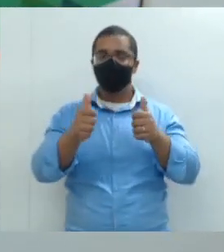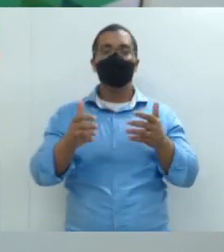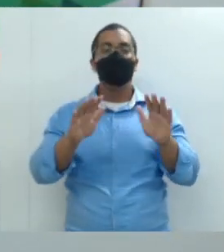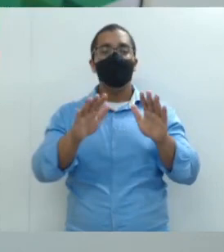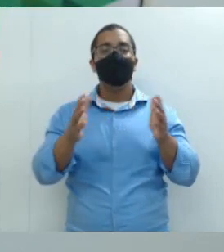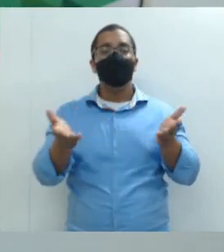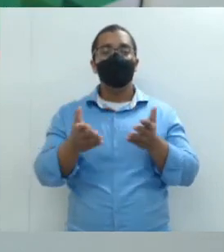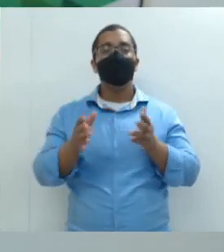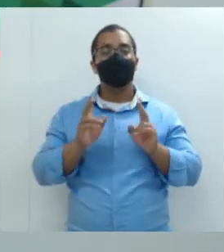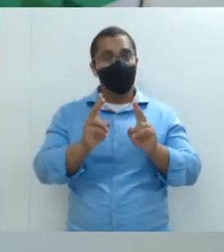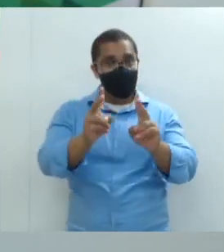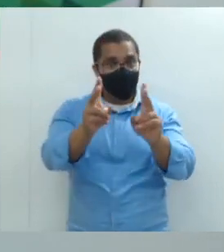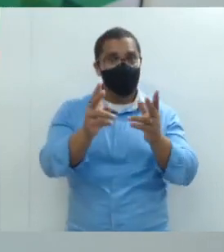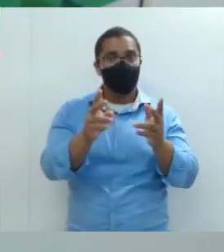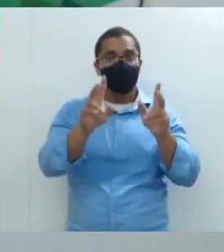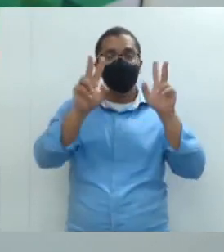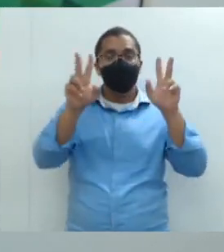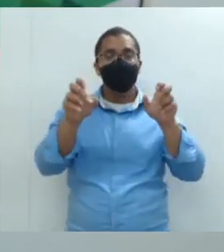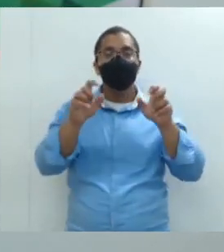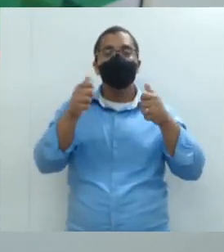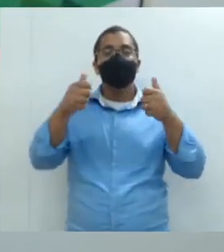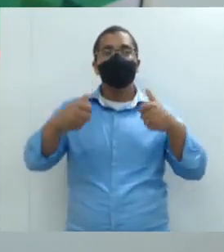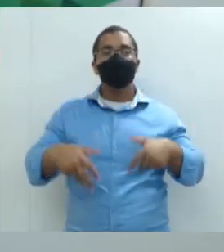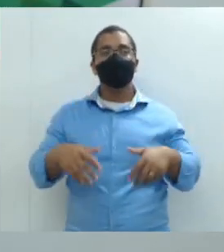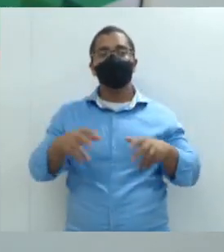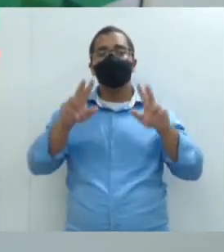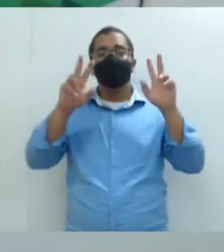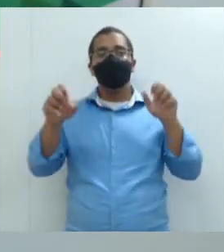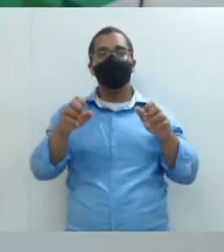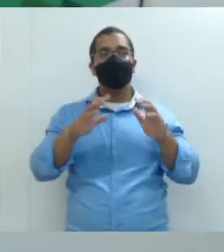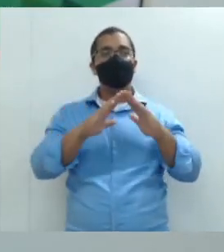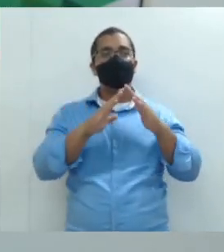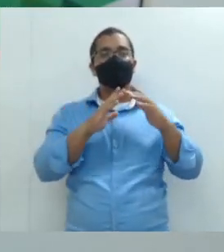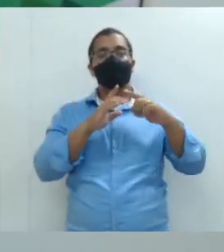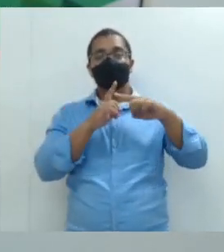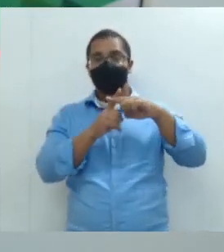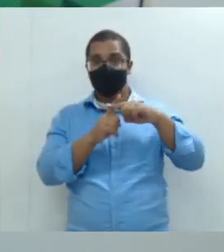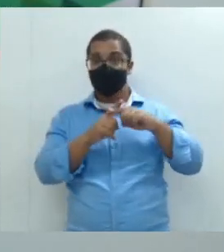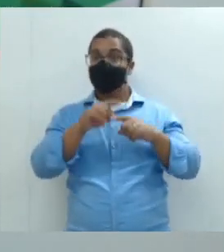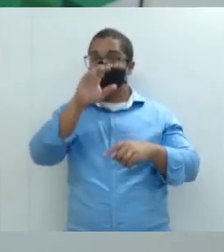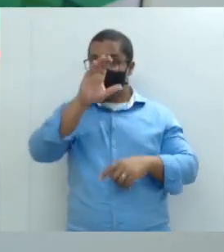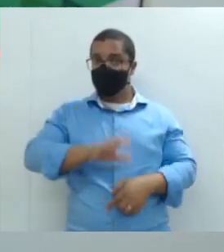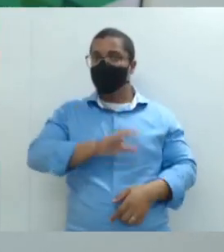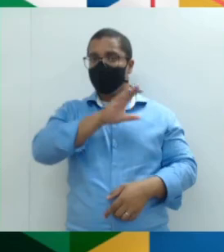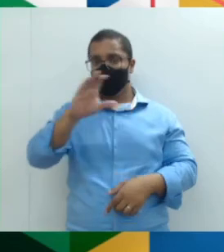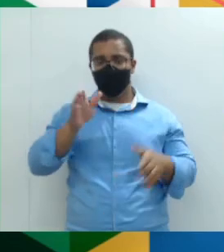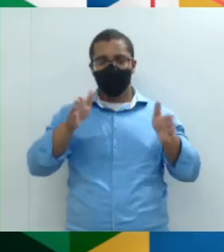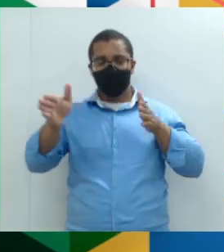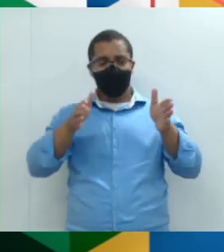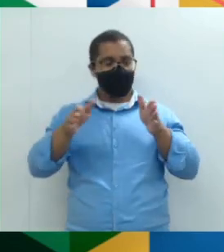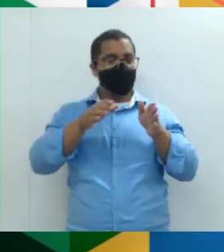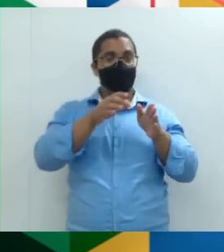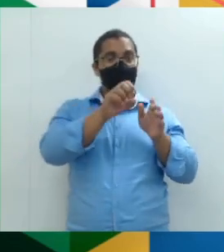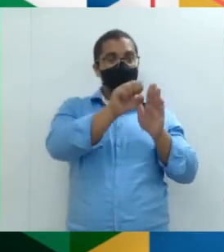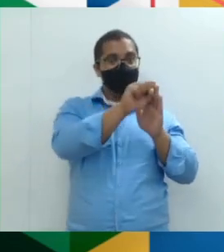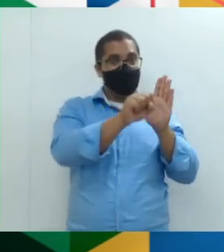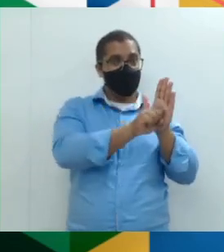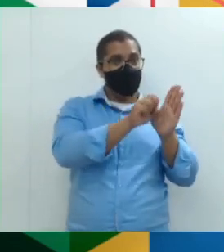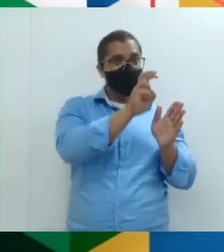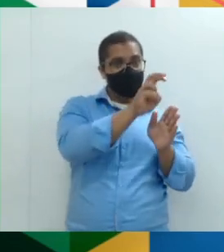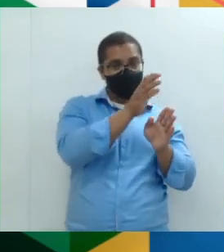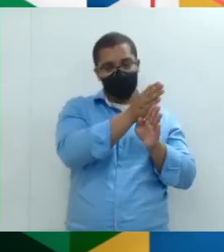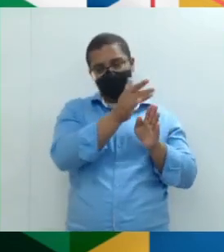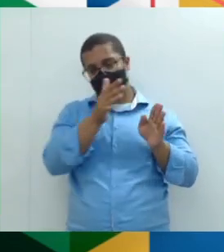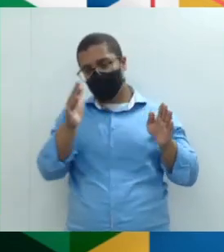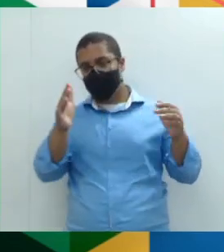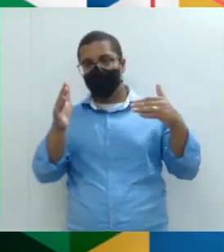e começando ela, a gente tem aqui falando sobre a Igreja Católica durante esse lapso temporal entre os séculos V e o século